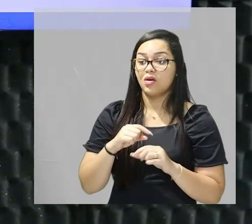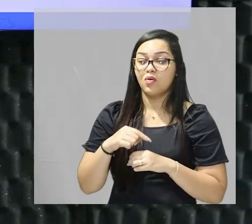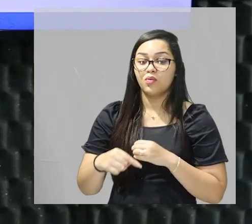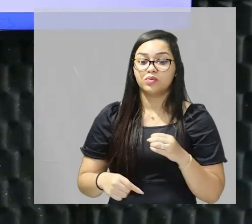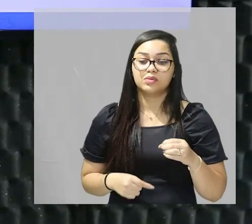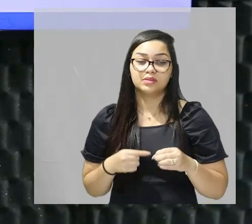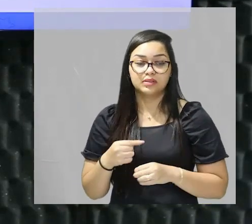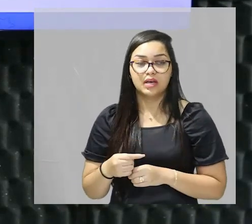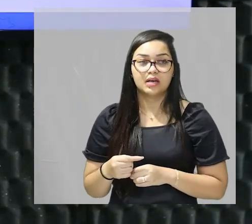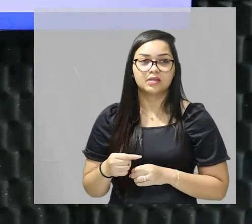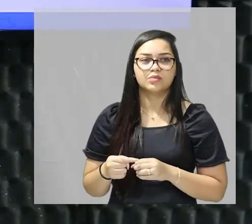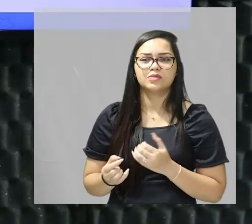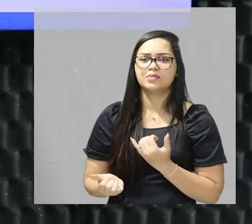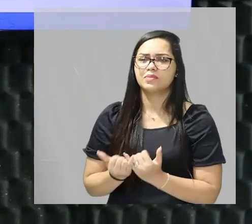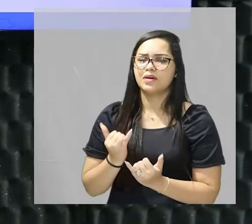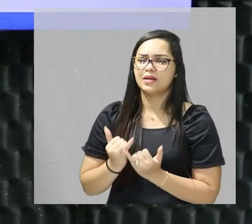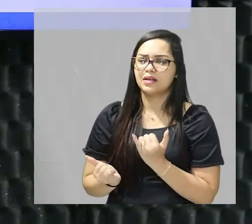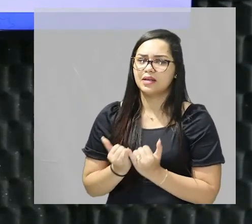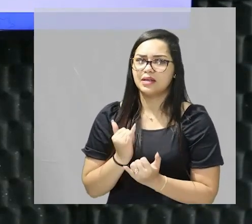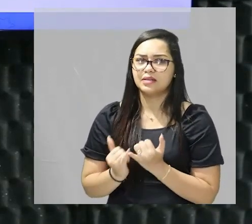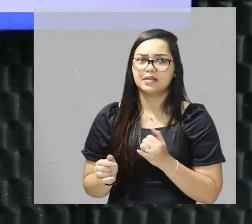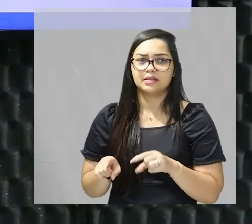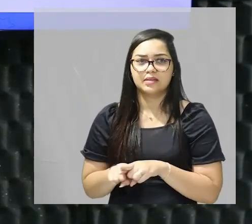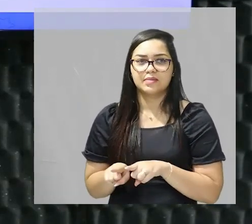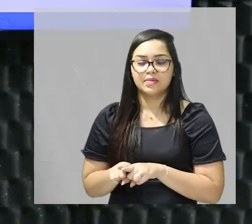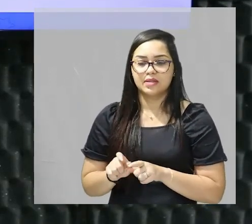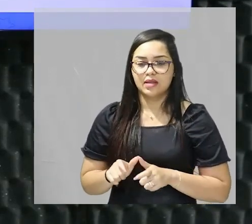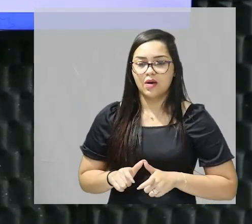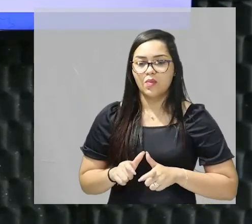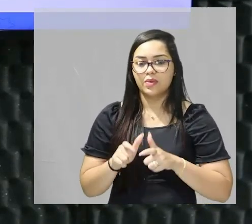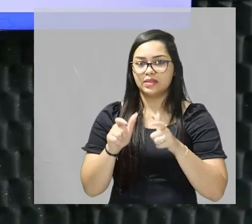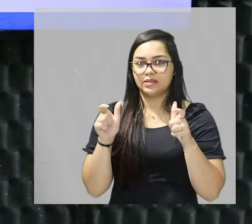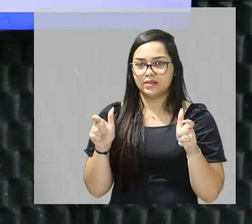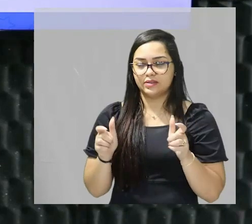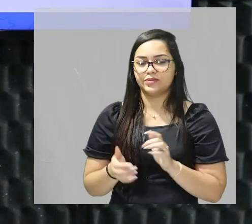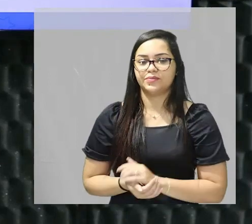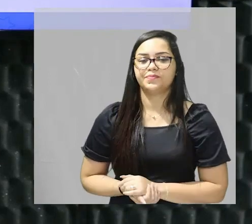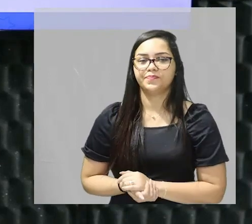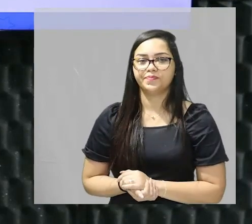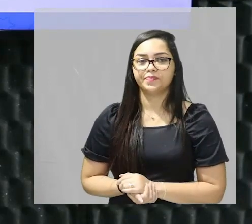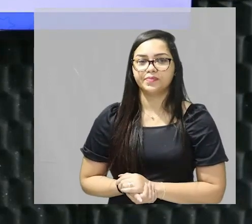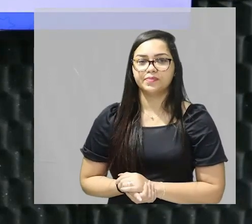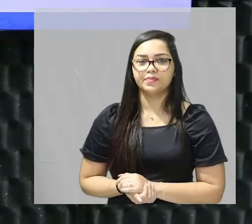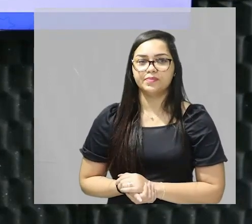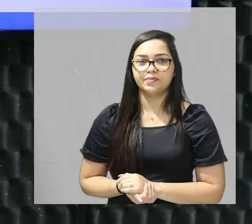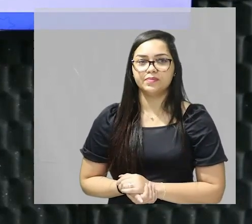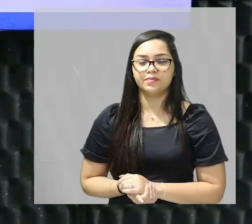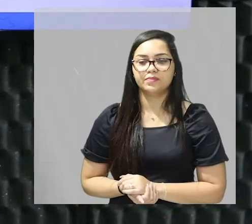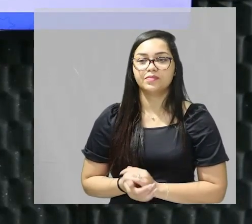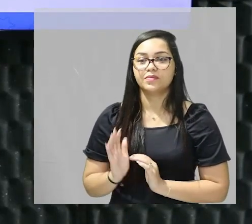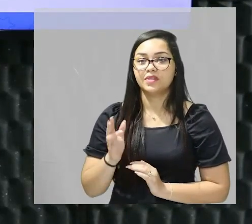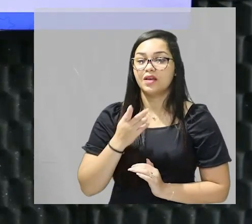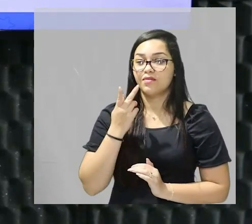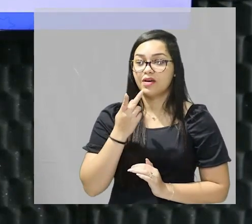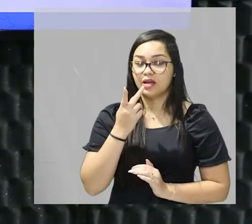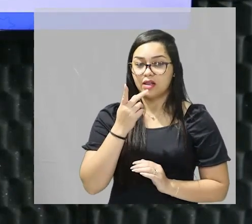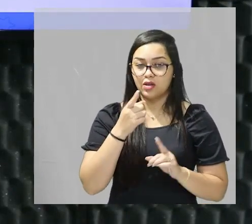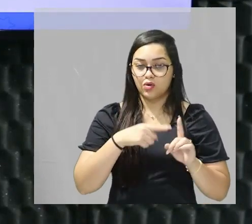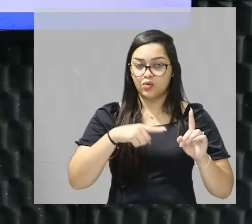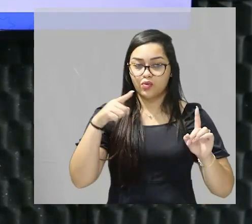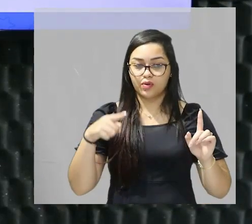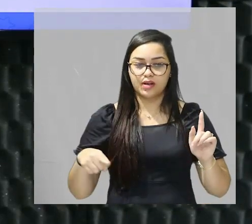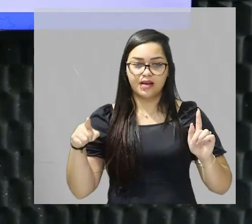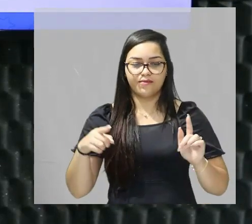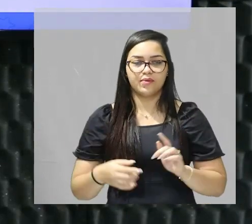espécie de... Os átomos estão aumentando de tamanho. Tudo bem? Olha o que diz aqui o gráfico. A